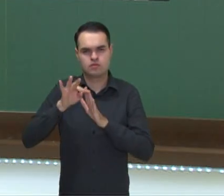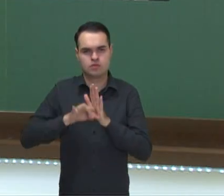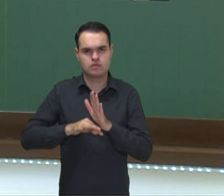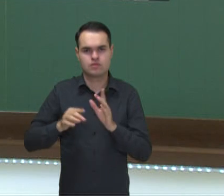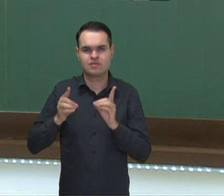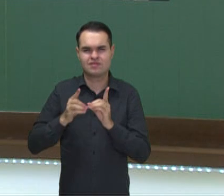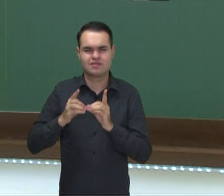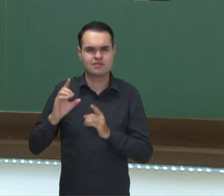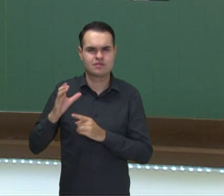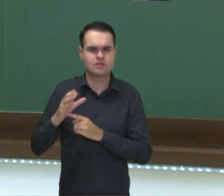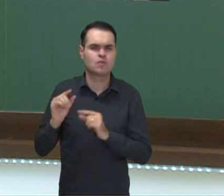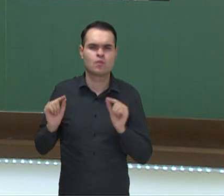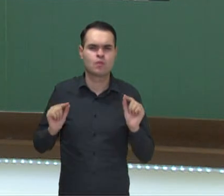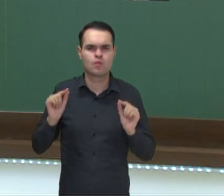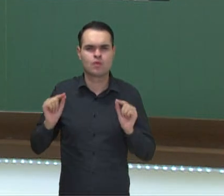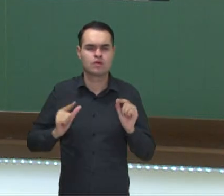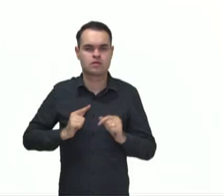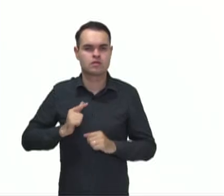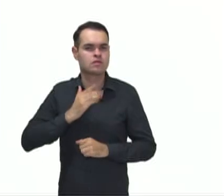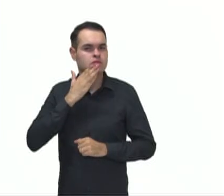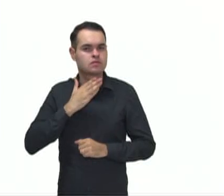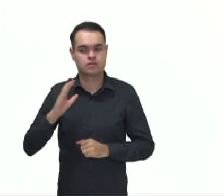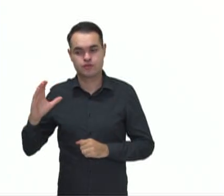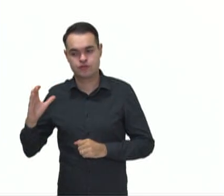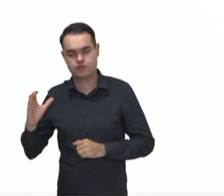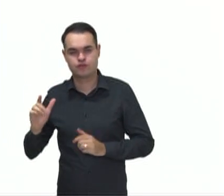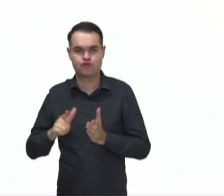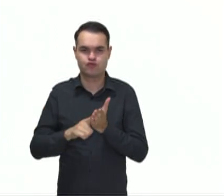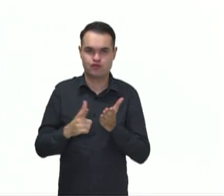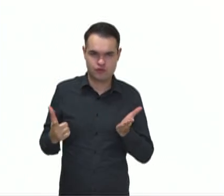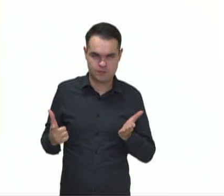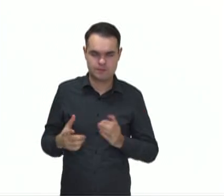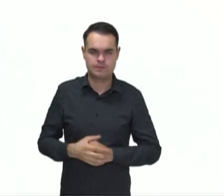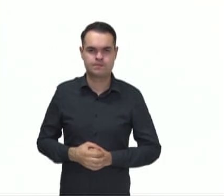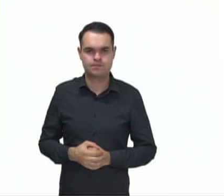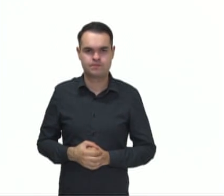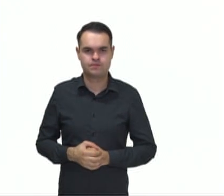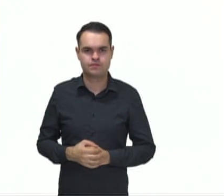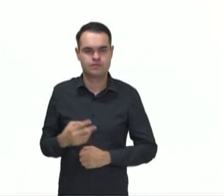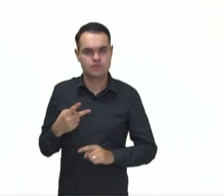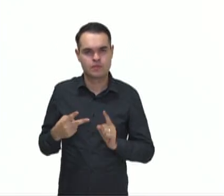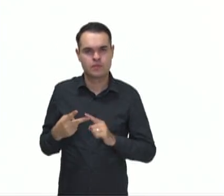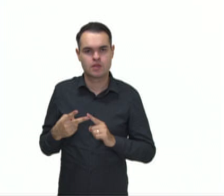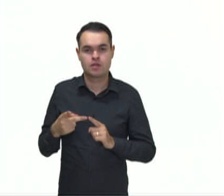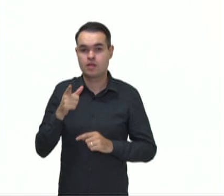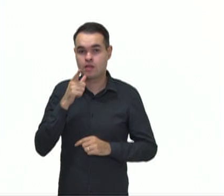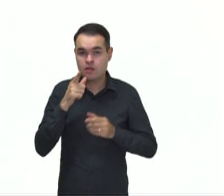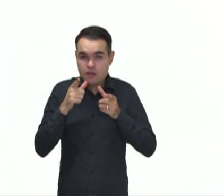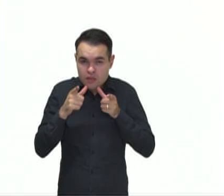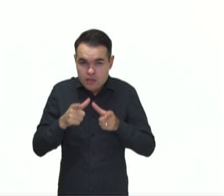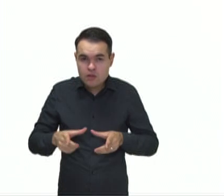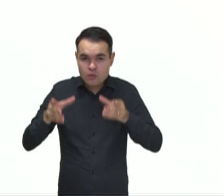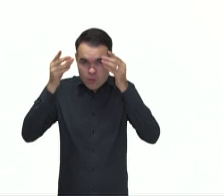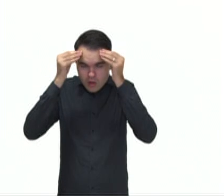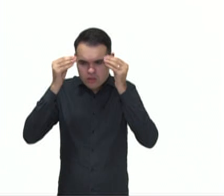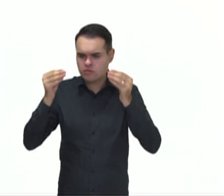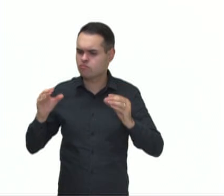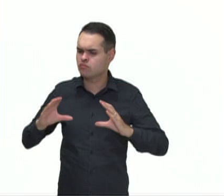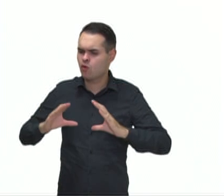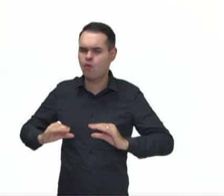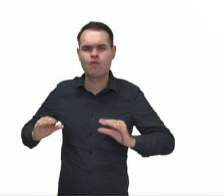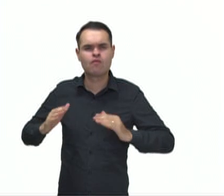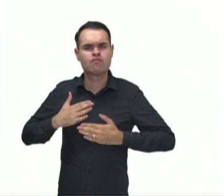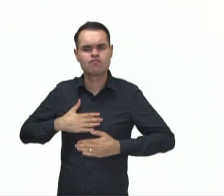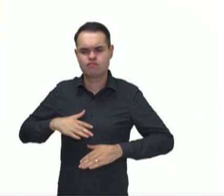científico? Nós temos os dois discursos, o científico e o jornalístico, ainda uma linguagem familiar ao leitor,